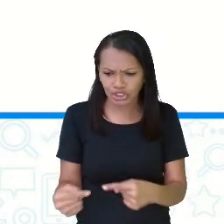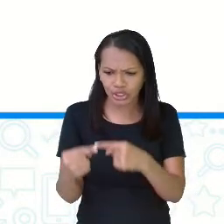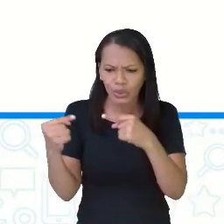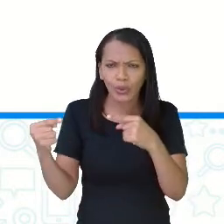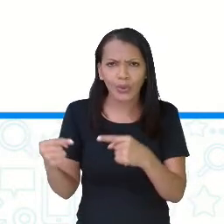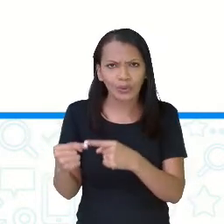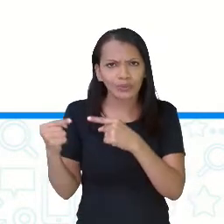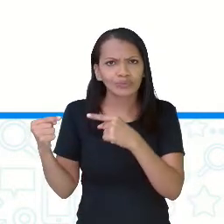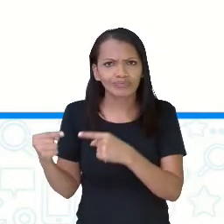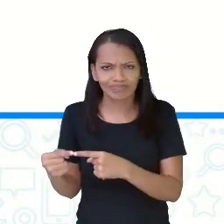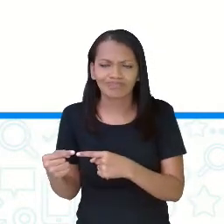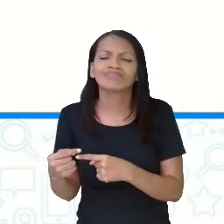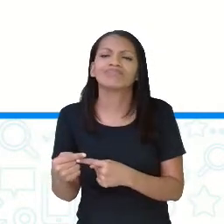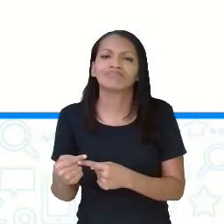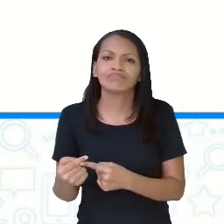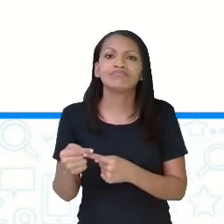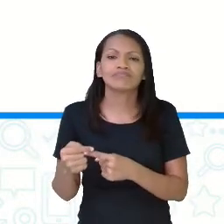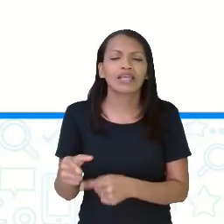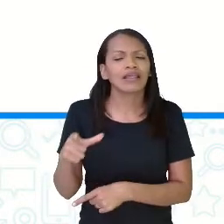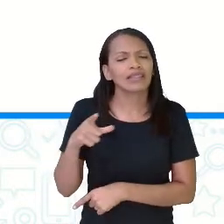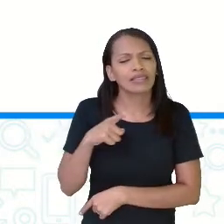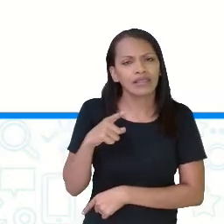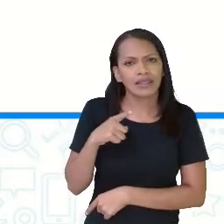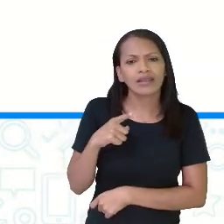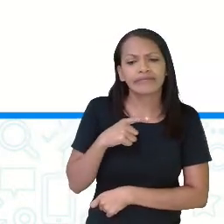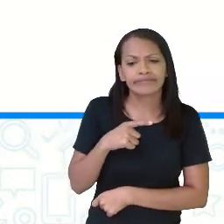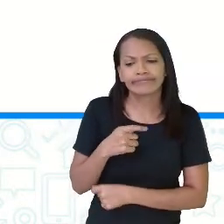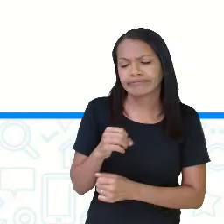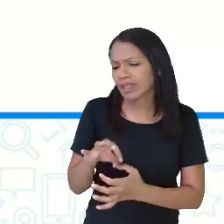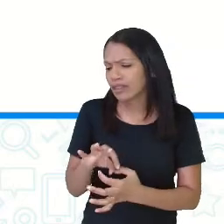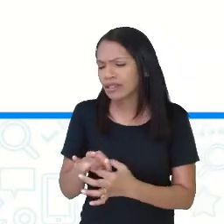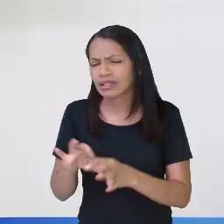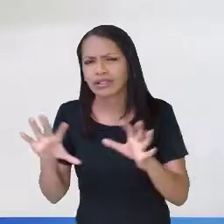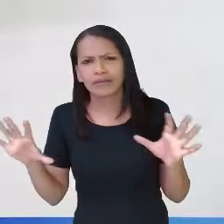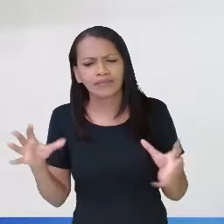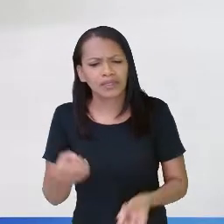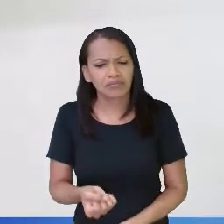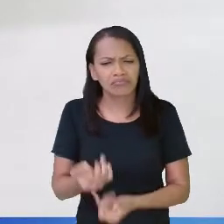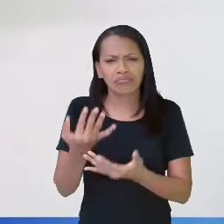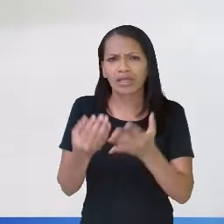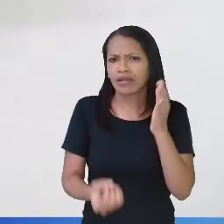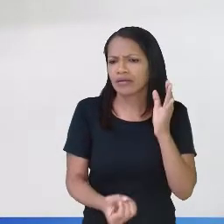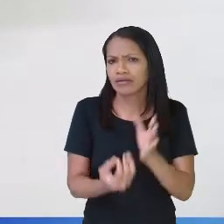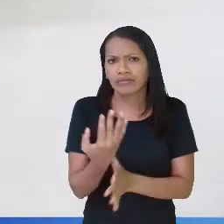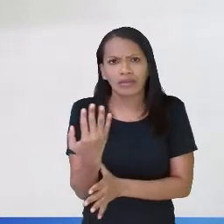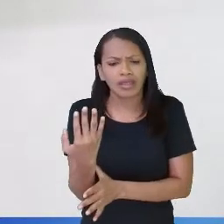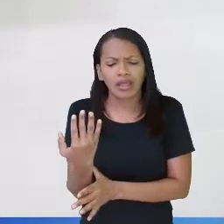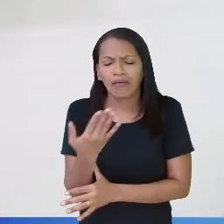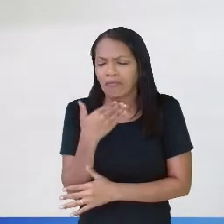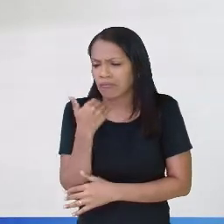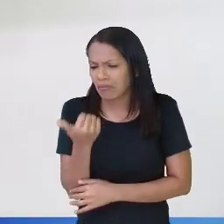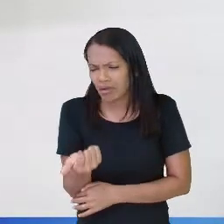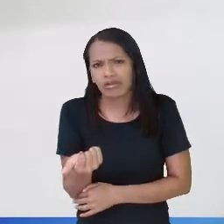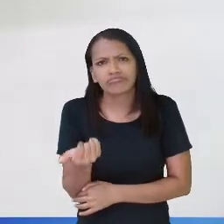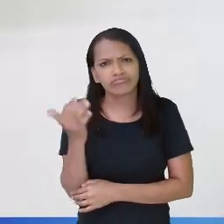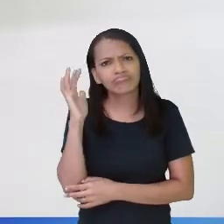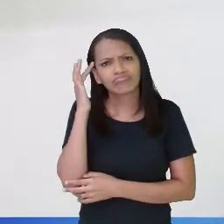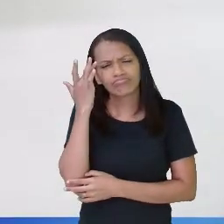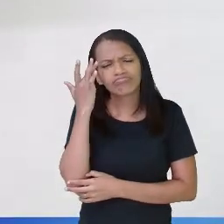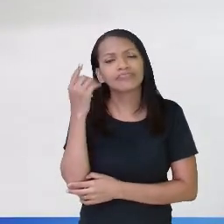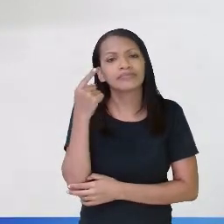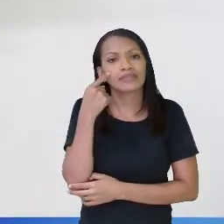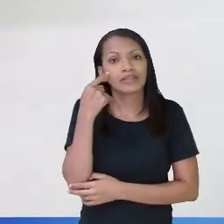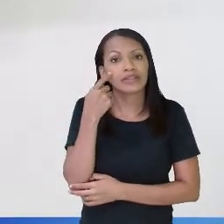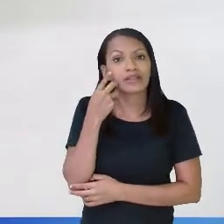rimas e trechos que não têm. Isso é a liberdade poética, ela pode criar como ela achar melhor, tá joia? Vimos na aula de